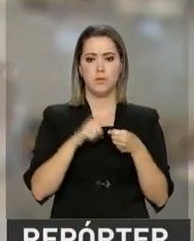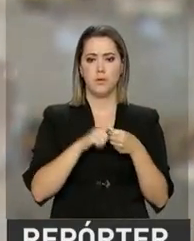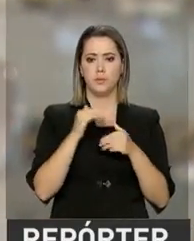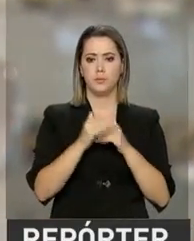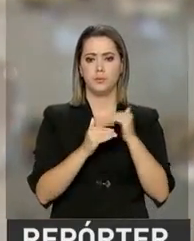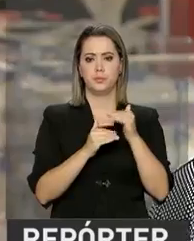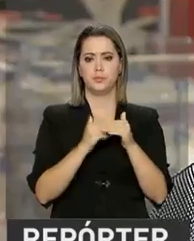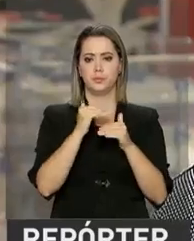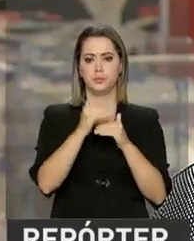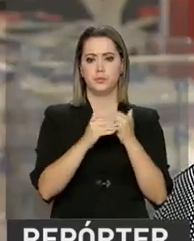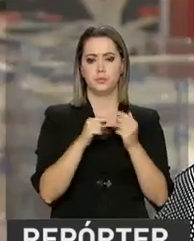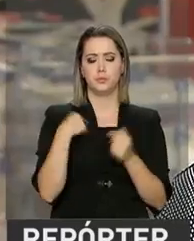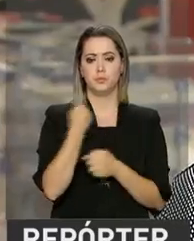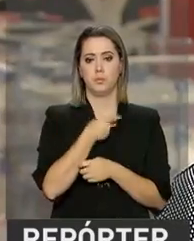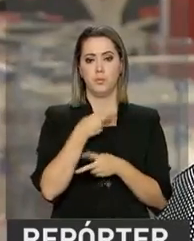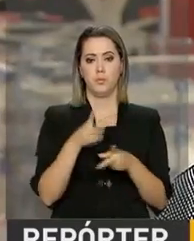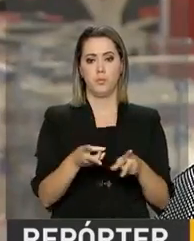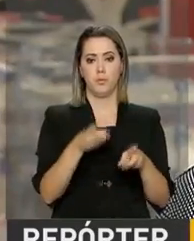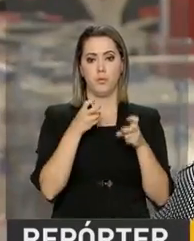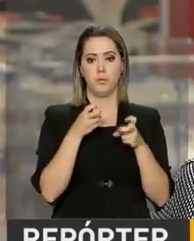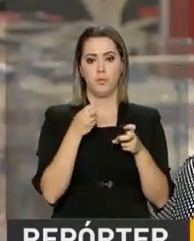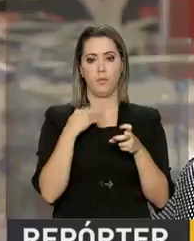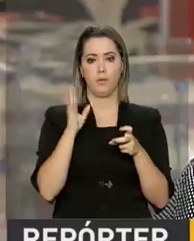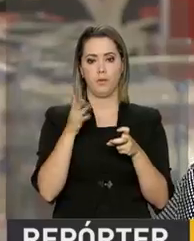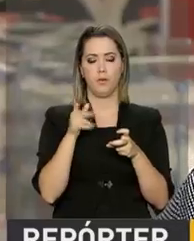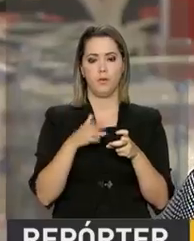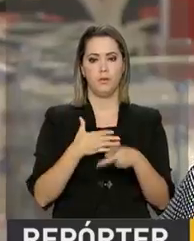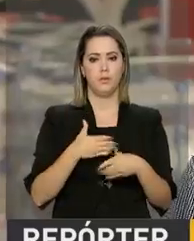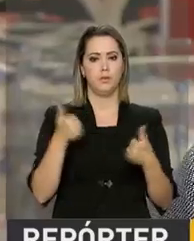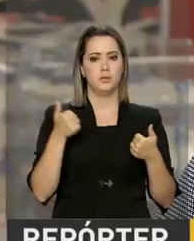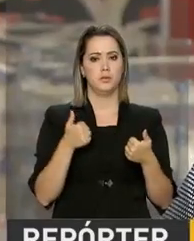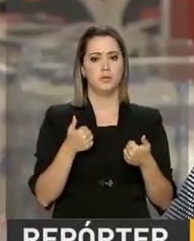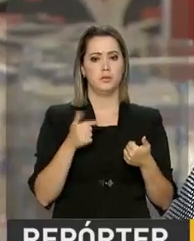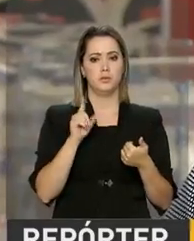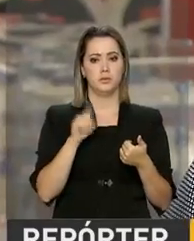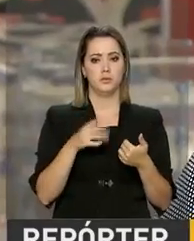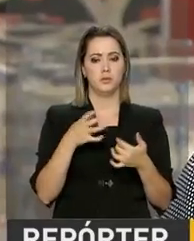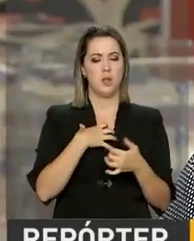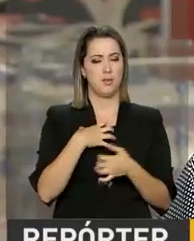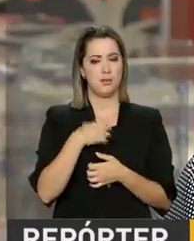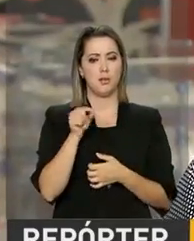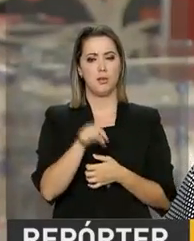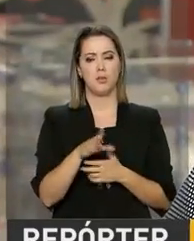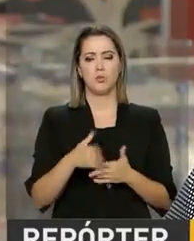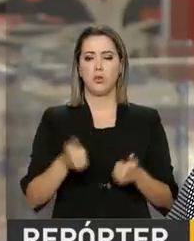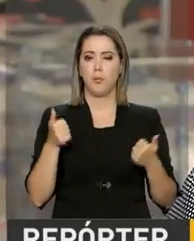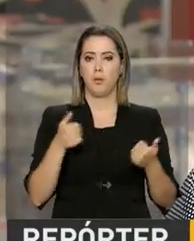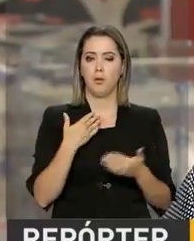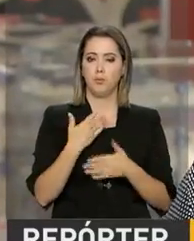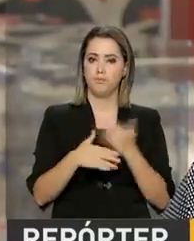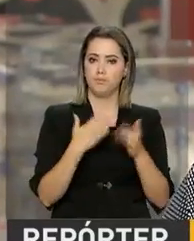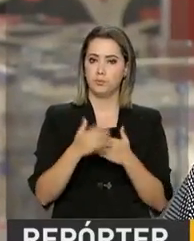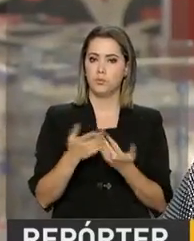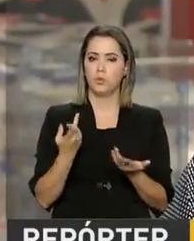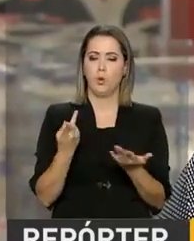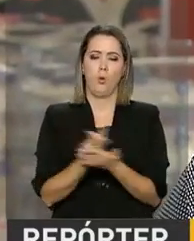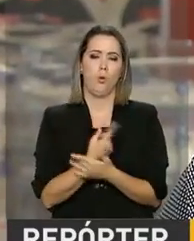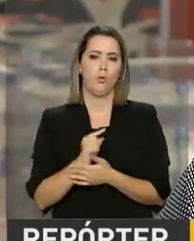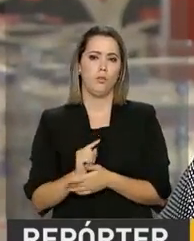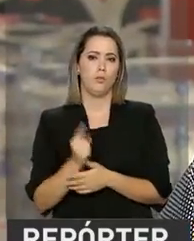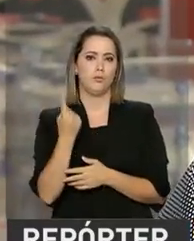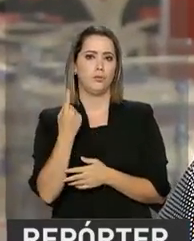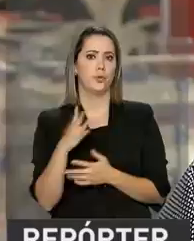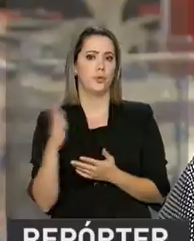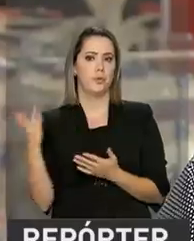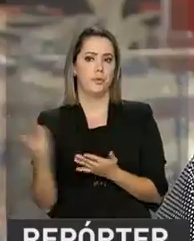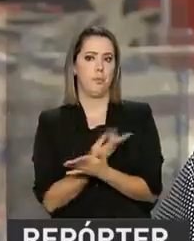vem aumentando a gente já teve uma percepção é sensível essa movimentação ela não é feita